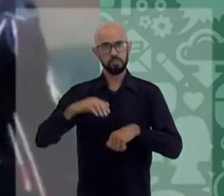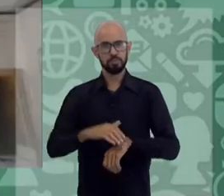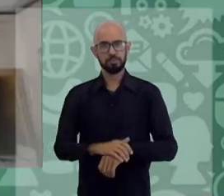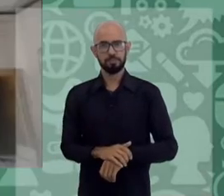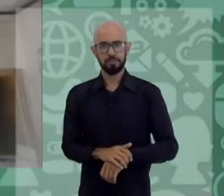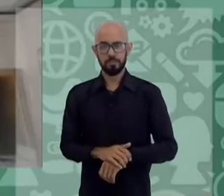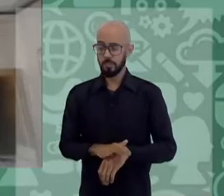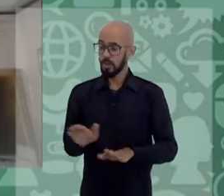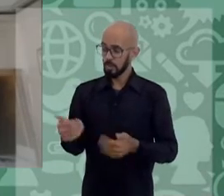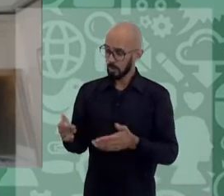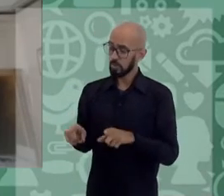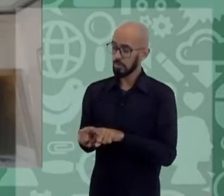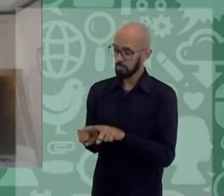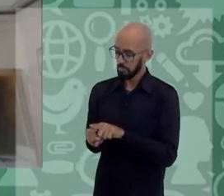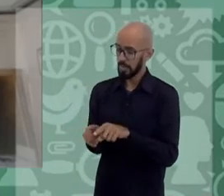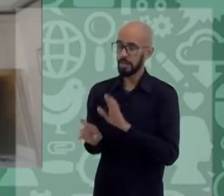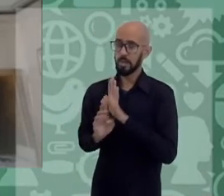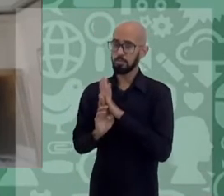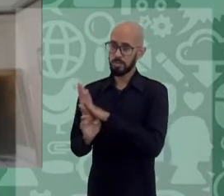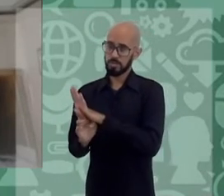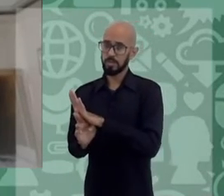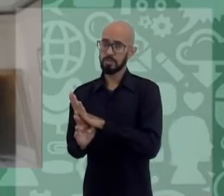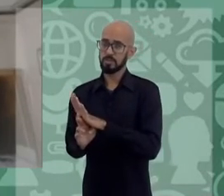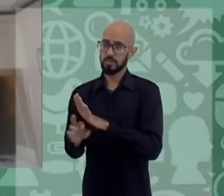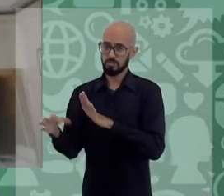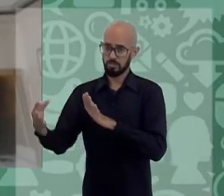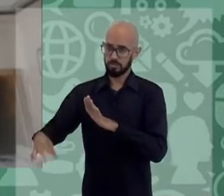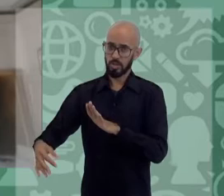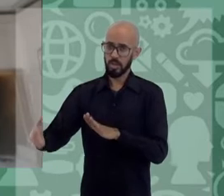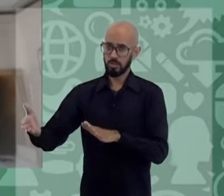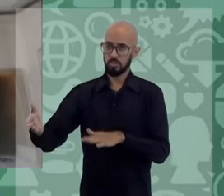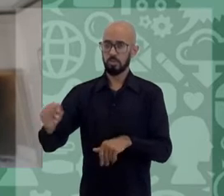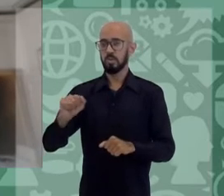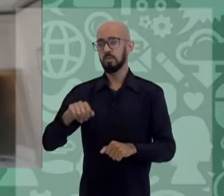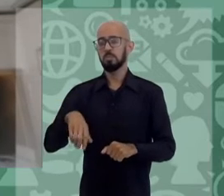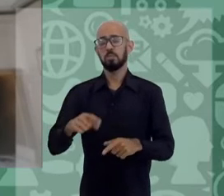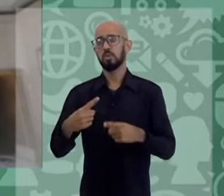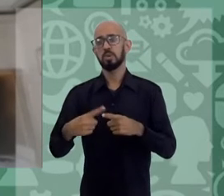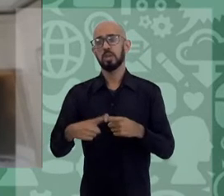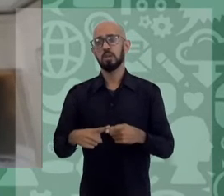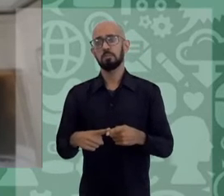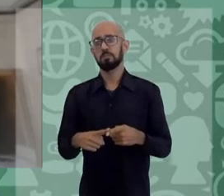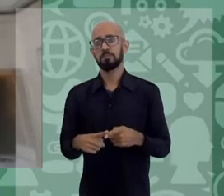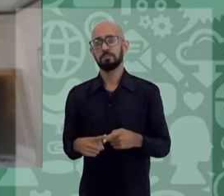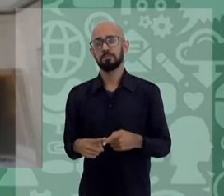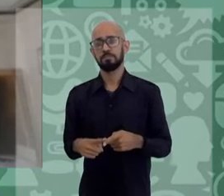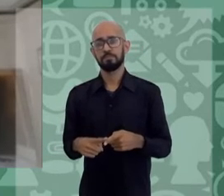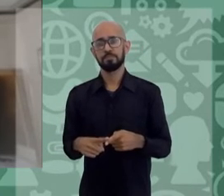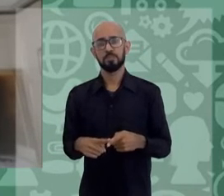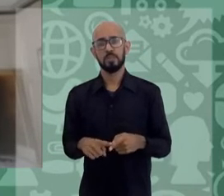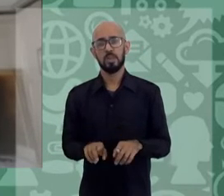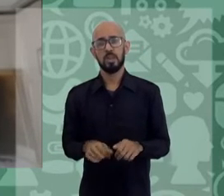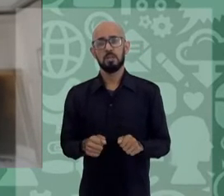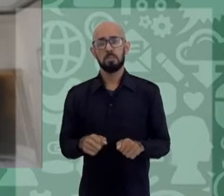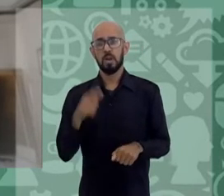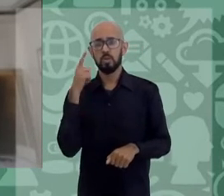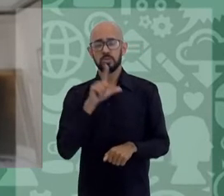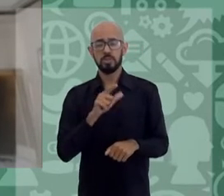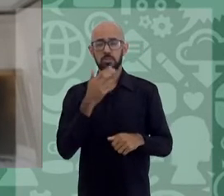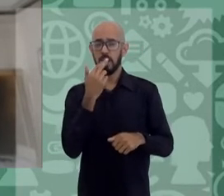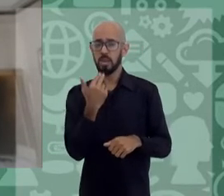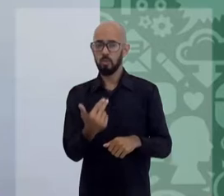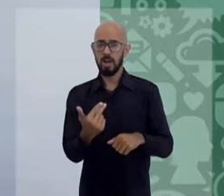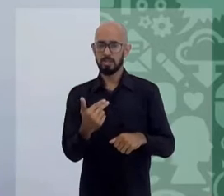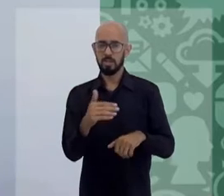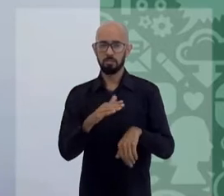institucional. E aí entra a questão da representatividade também nessas câmaras, nesses espaços políticos, né, Márcio? Até para